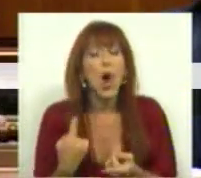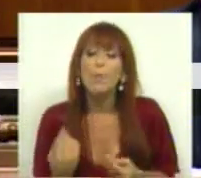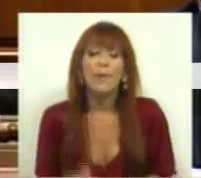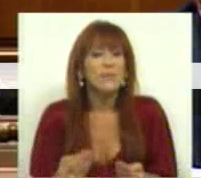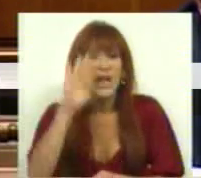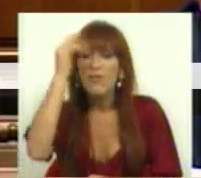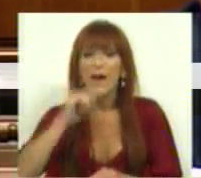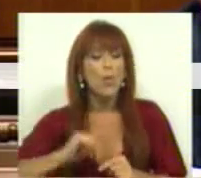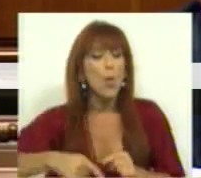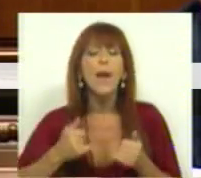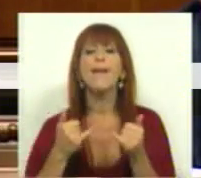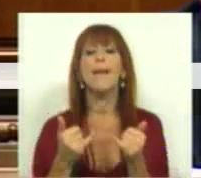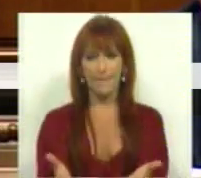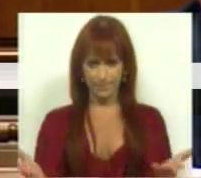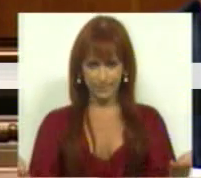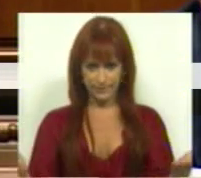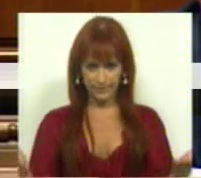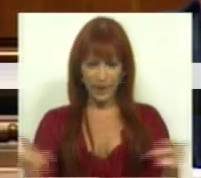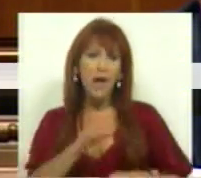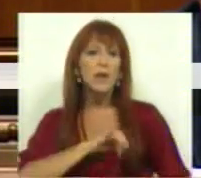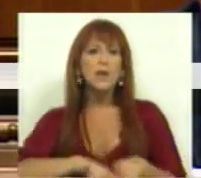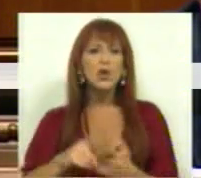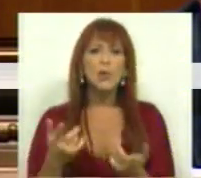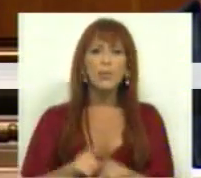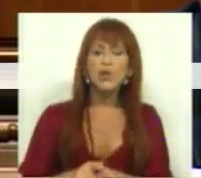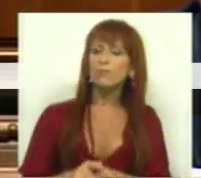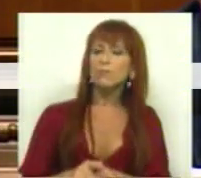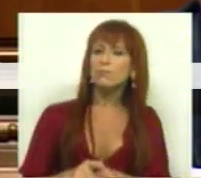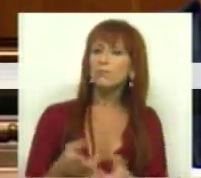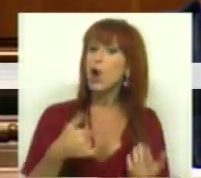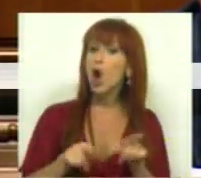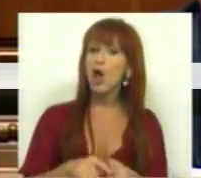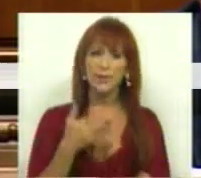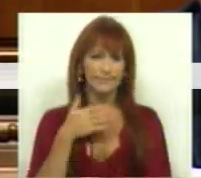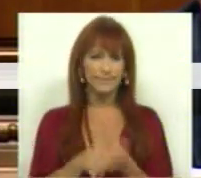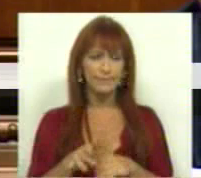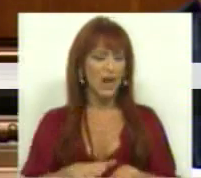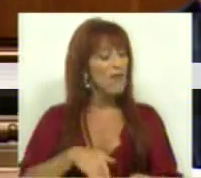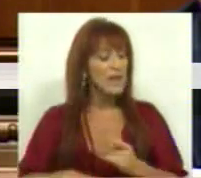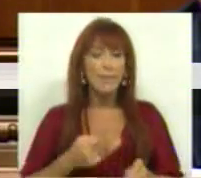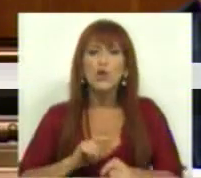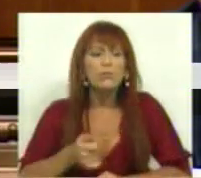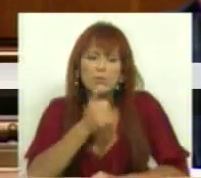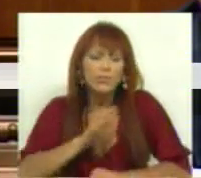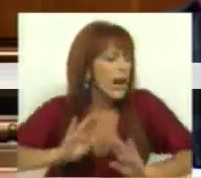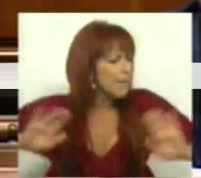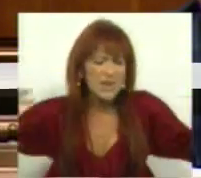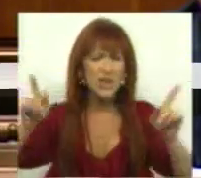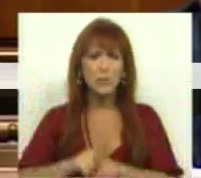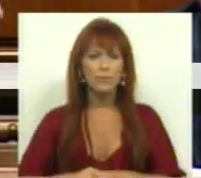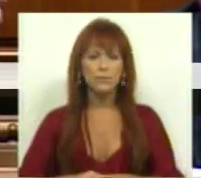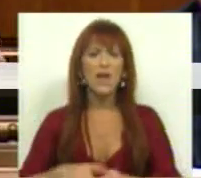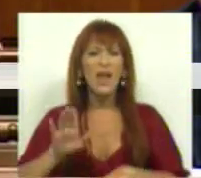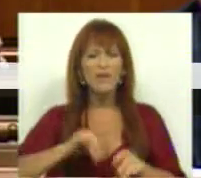apresentar em fevereiro do próximo ano. Portanto, Sr. Deputado, nós utilizaremos os meios que forem necessários para